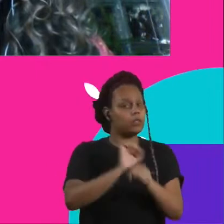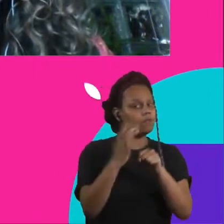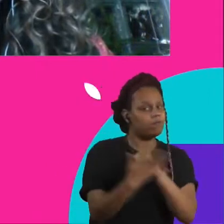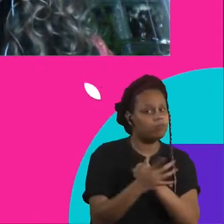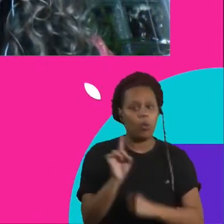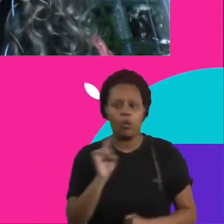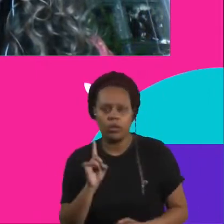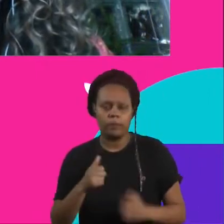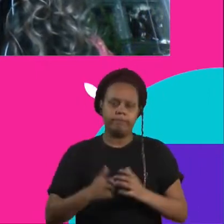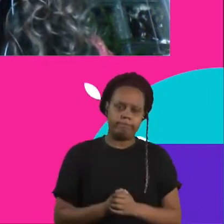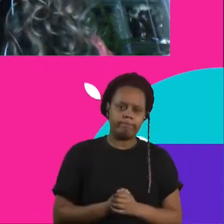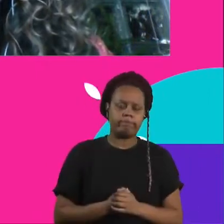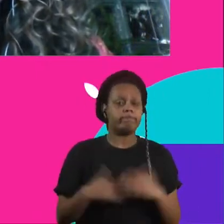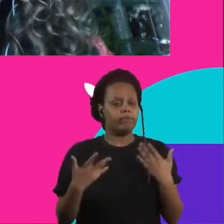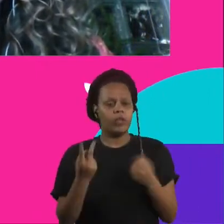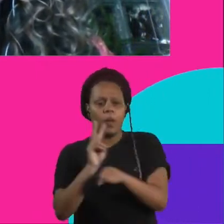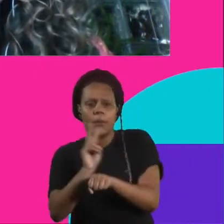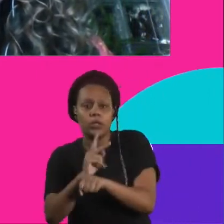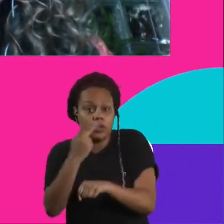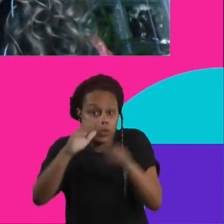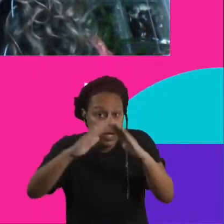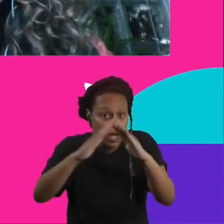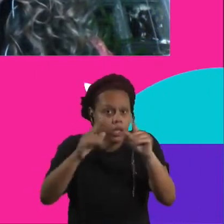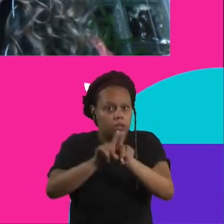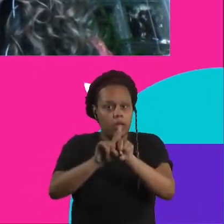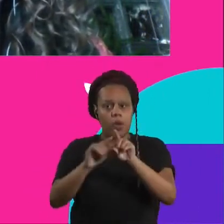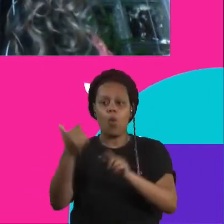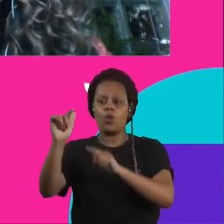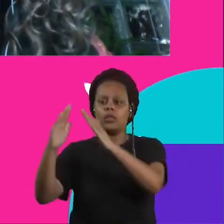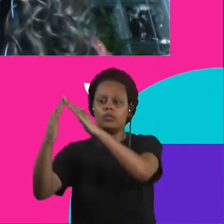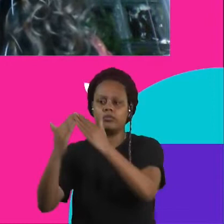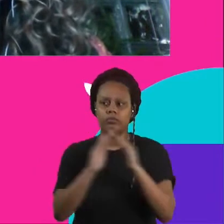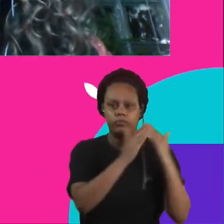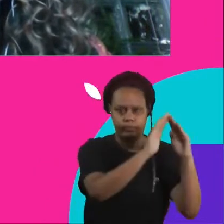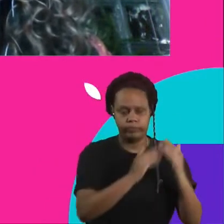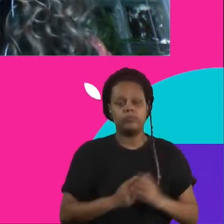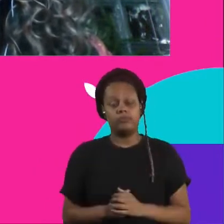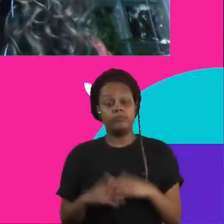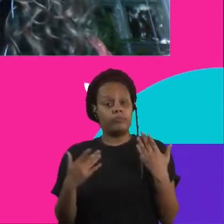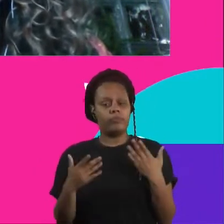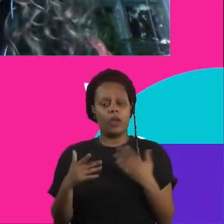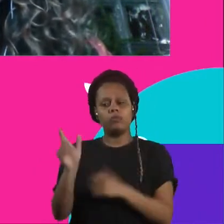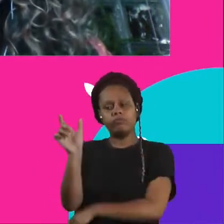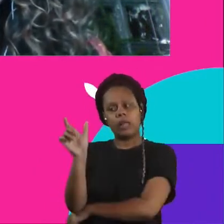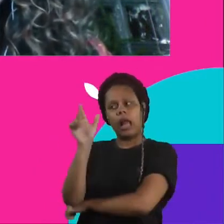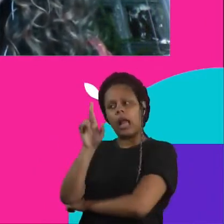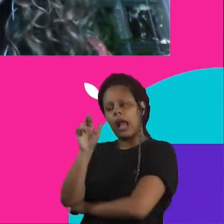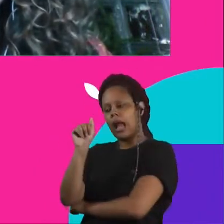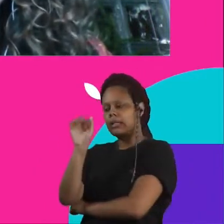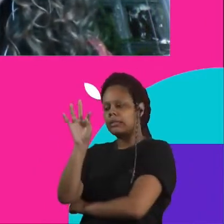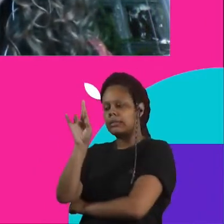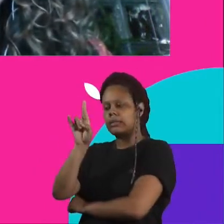E com isso ela estava protegendo a sua casa e as casas ao redor. Então, acho que o conceito de rastreabilidade, de